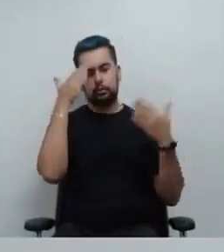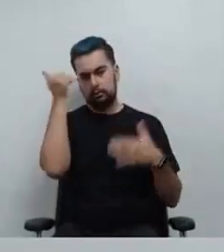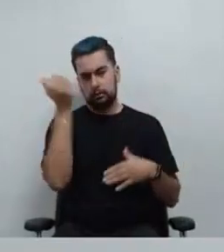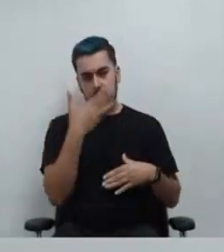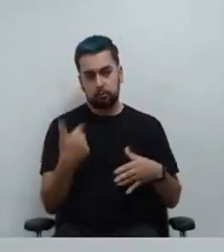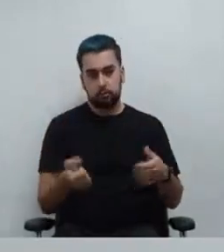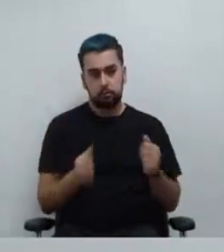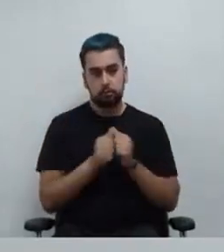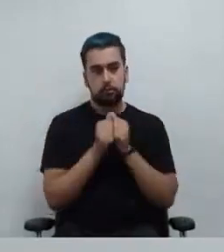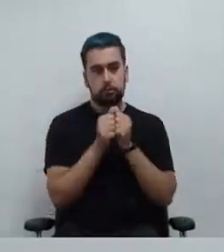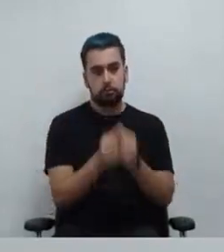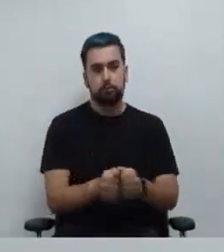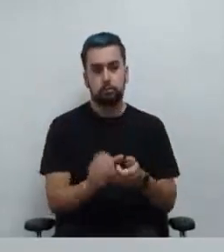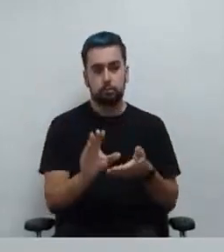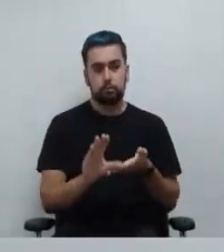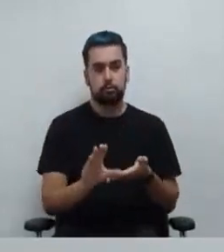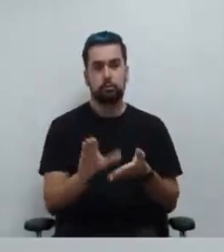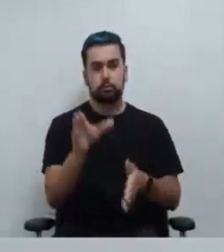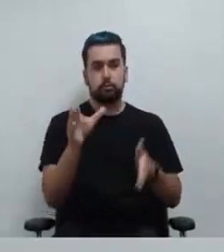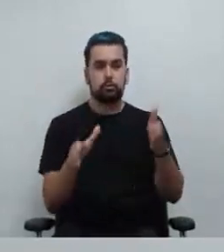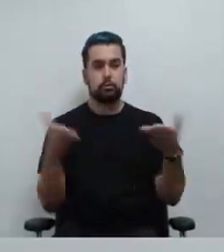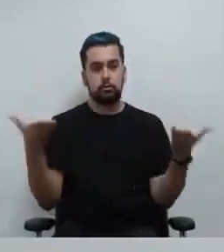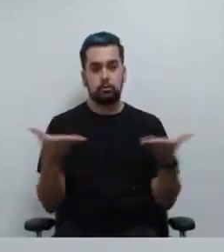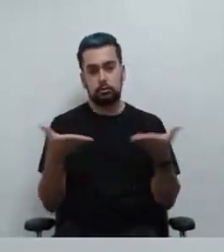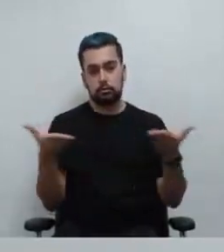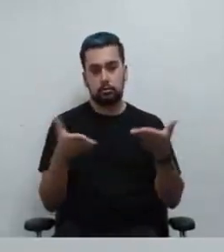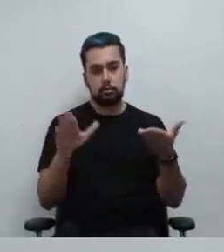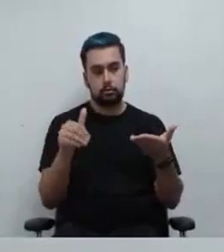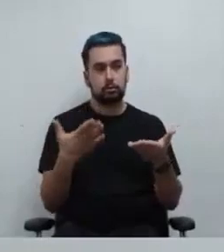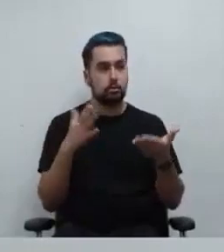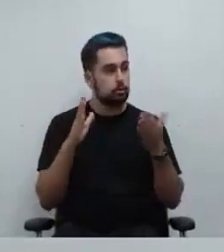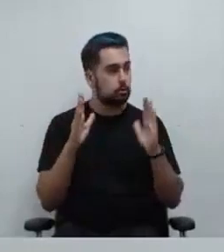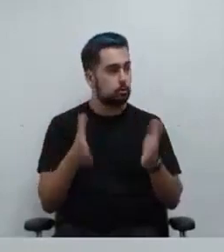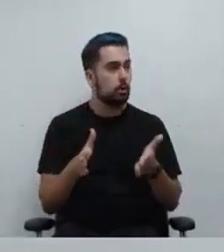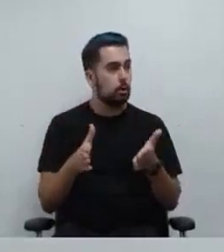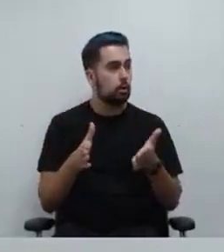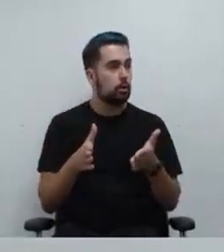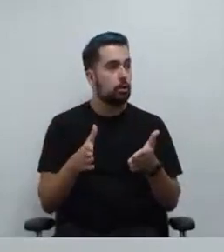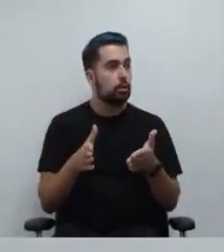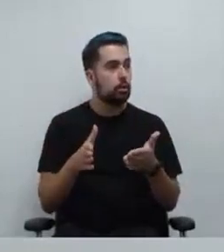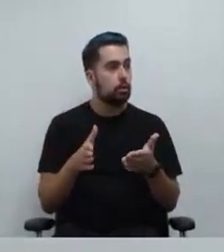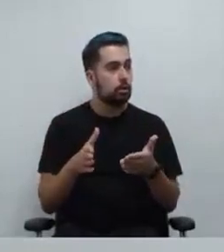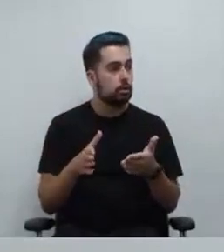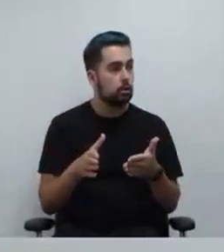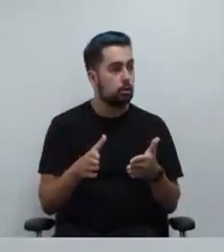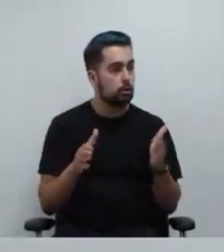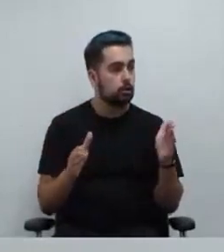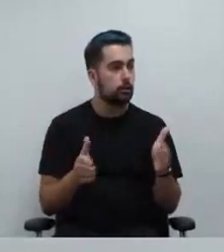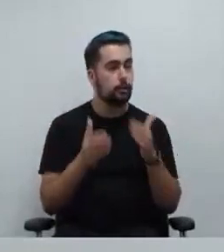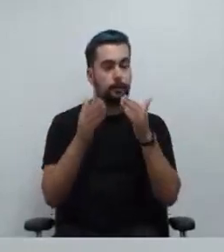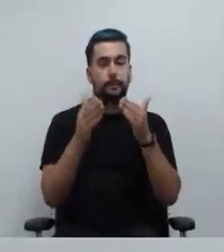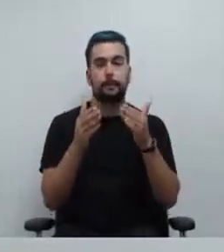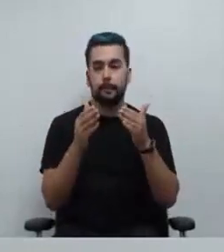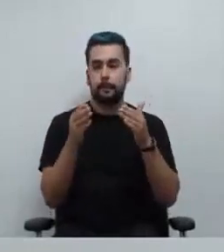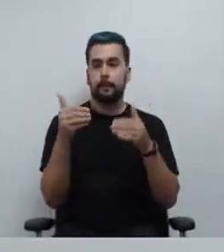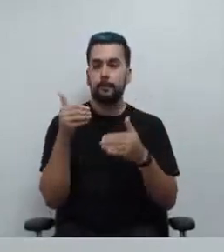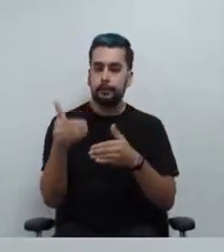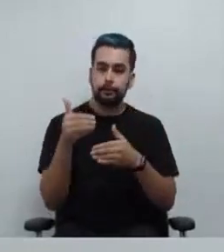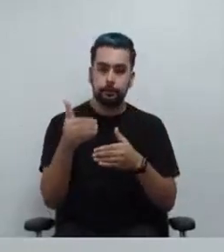conselheiros nesses momentos. Também, agora diretamente direcionado aos nossos, em